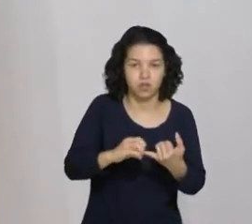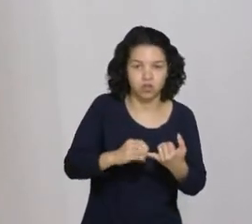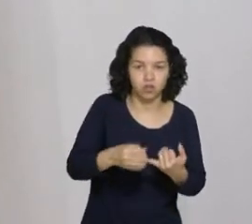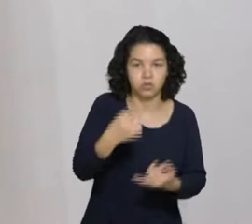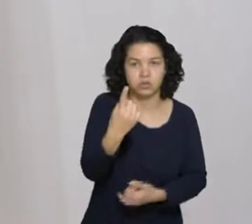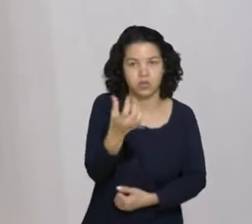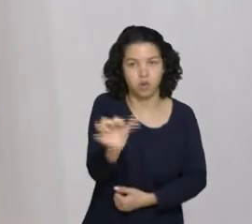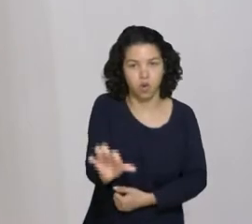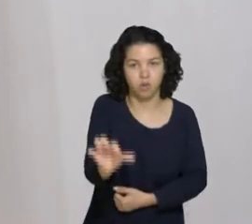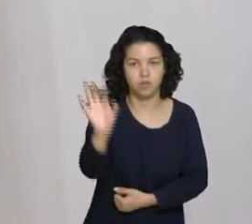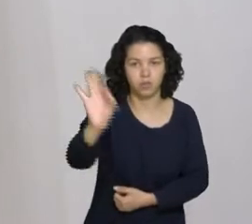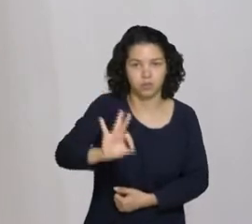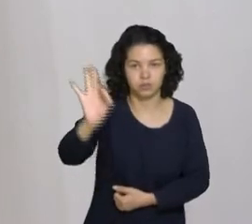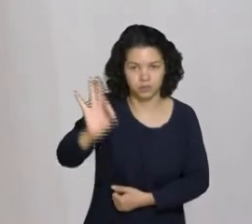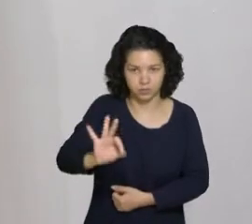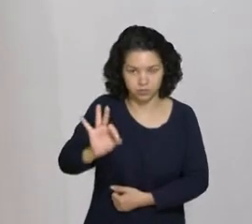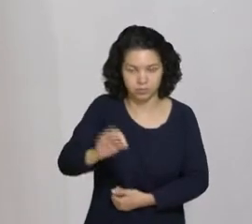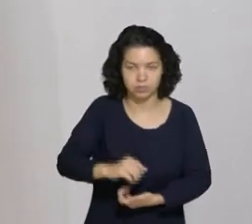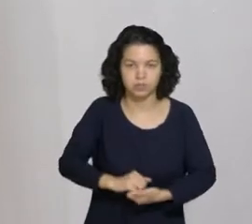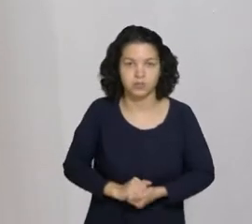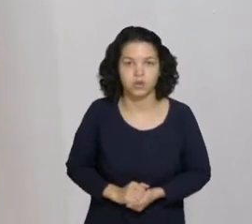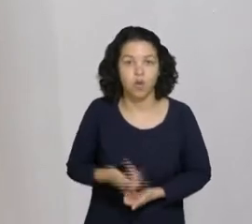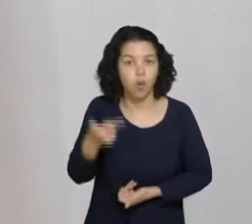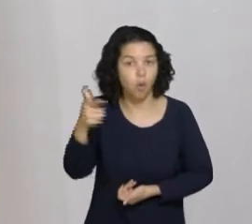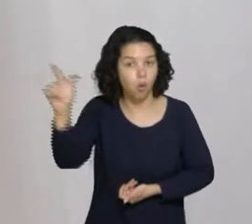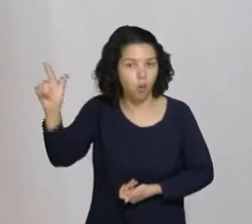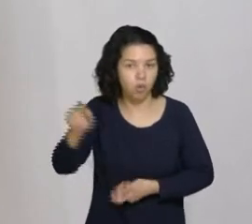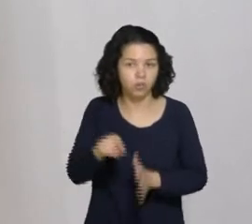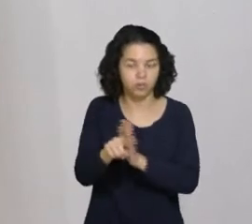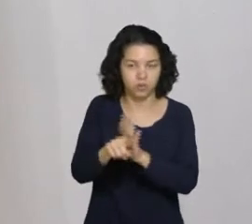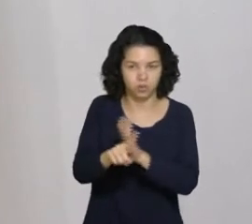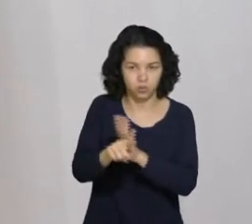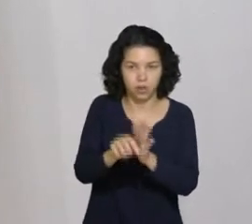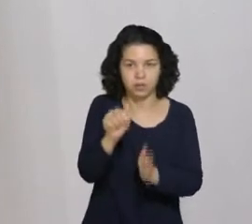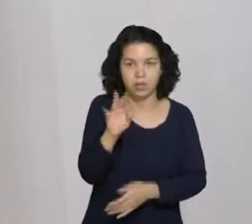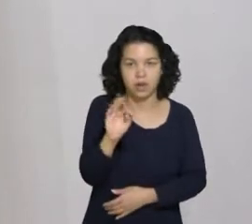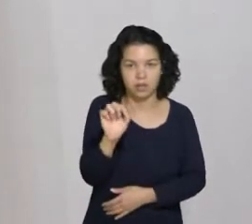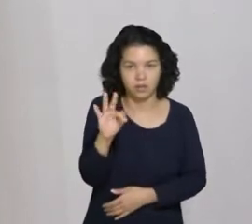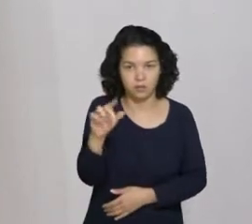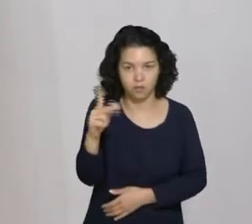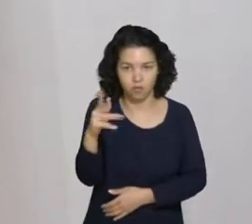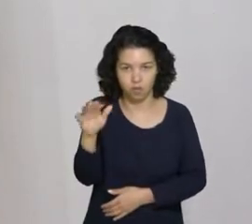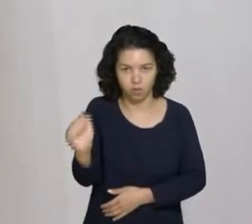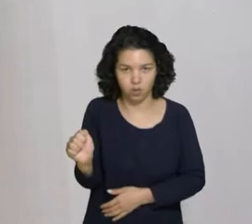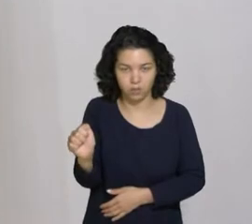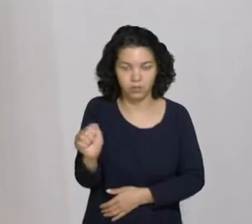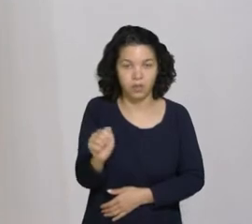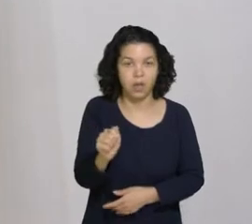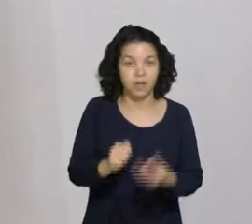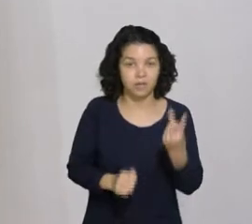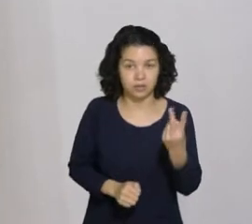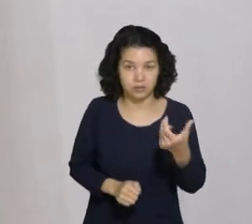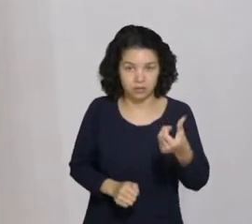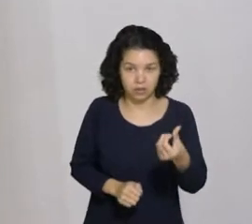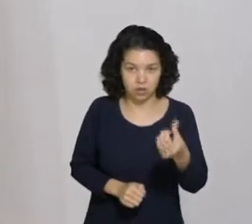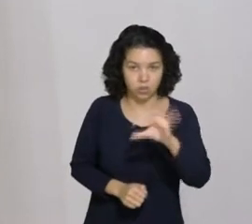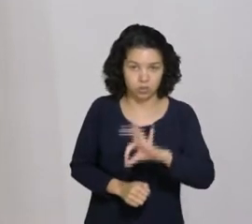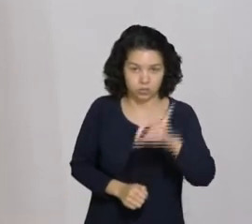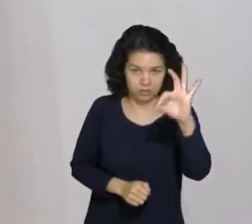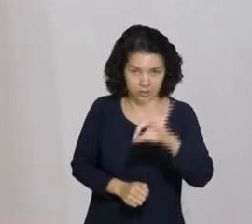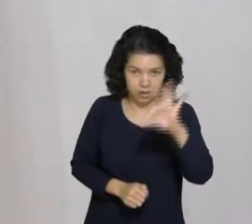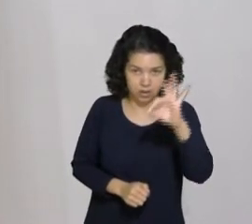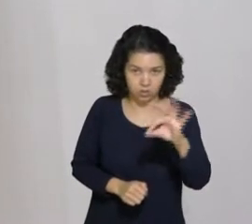dezenove por cento em outra pesquisa do Datafolha para 26 por cento dos entrevistados